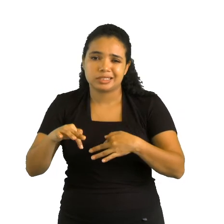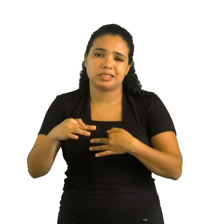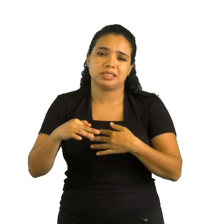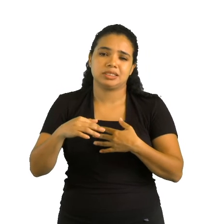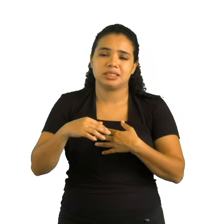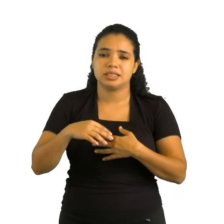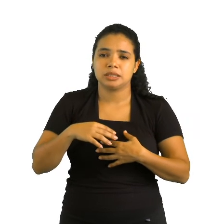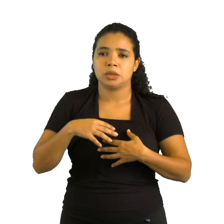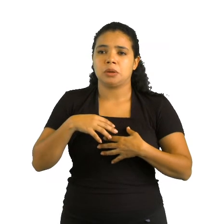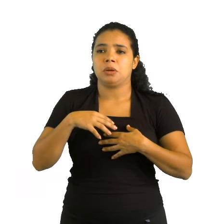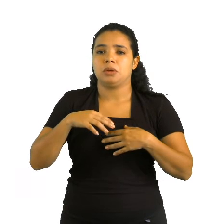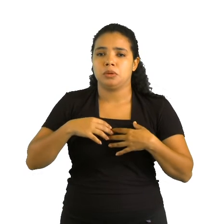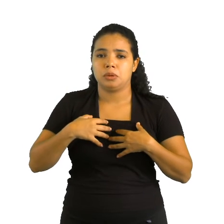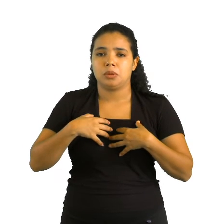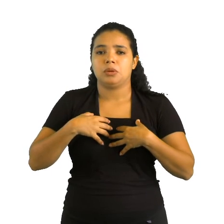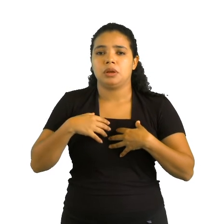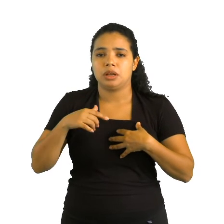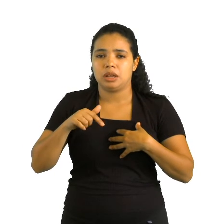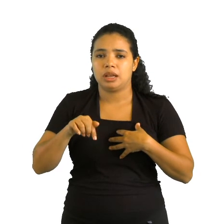gastrointestinais,